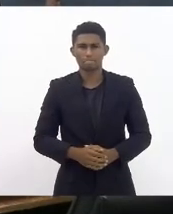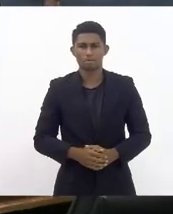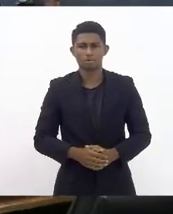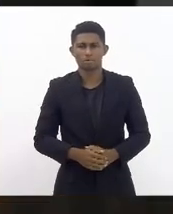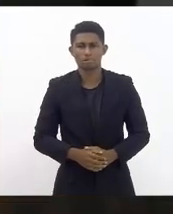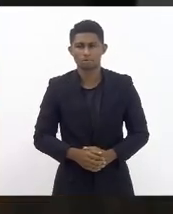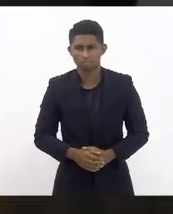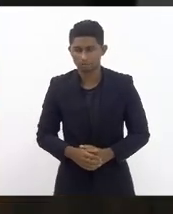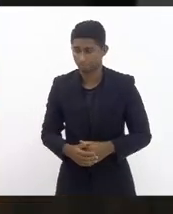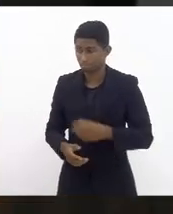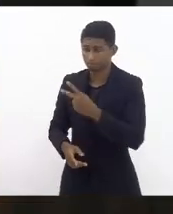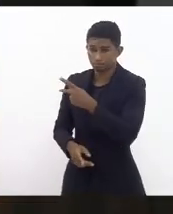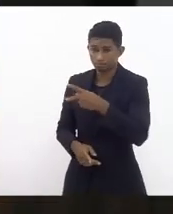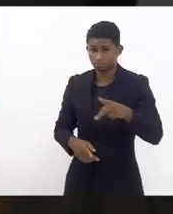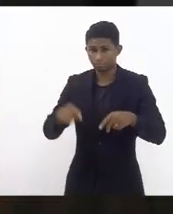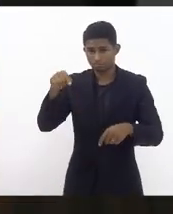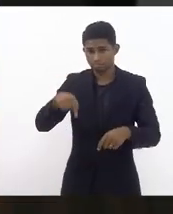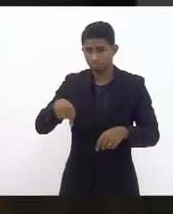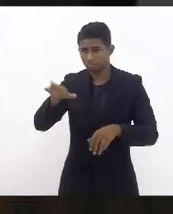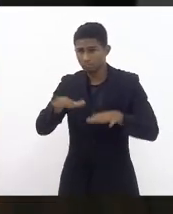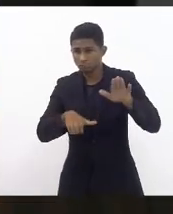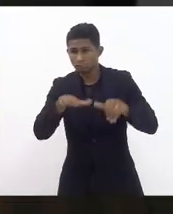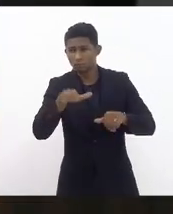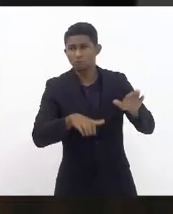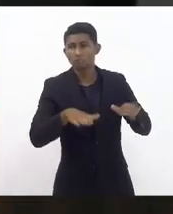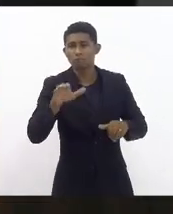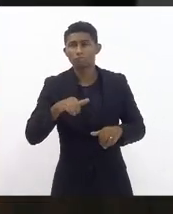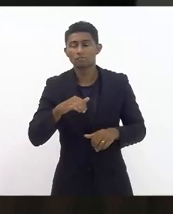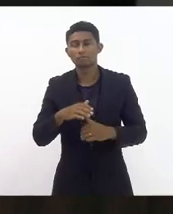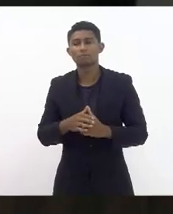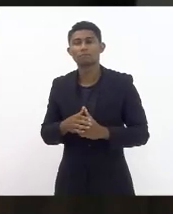Presidente, será proceder à chamada. Deputada Adriana Baltazar.